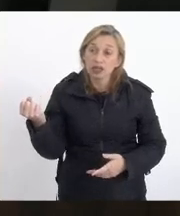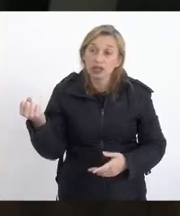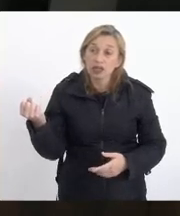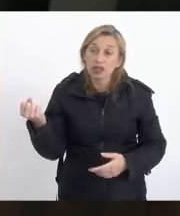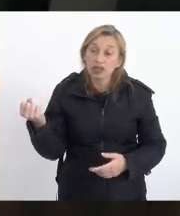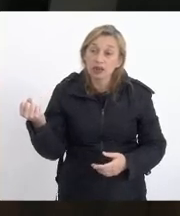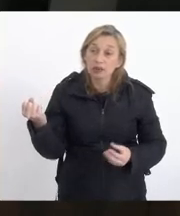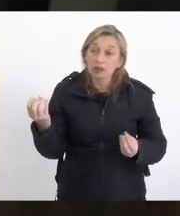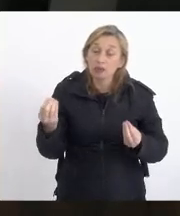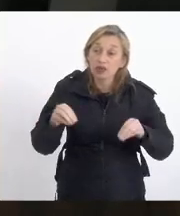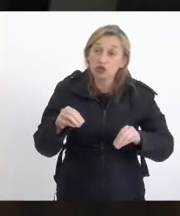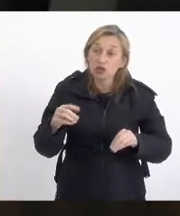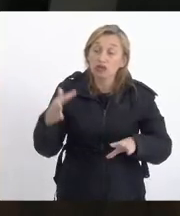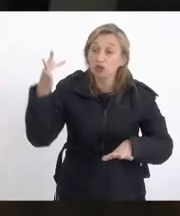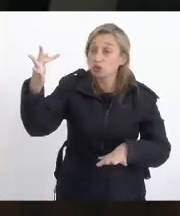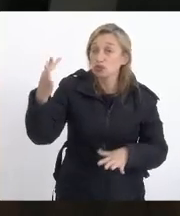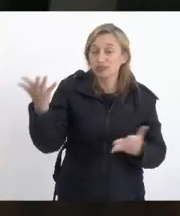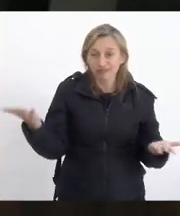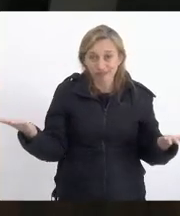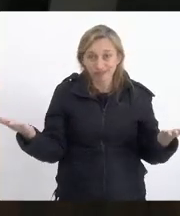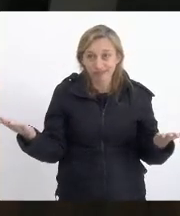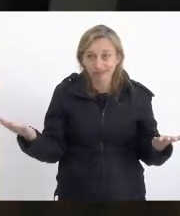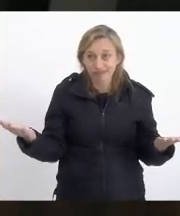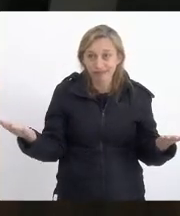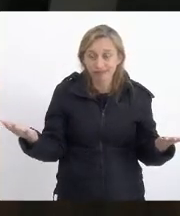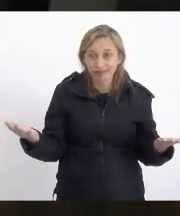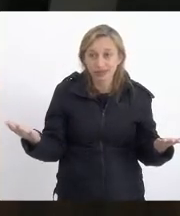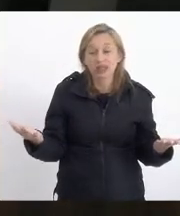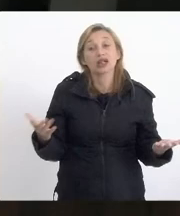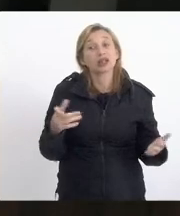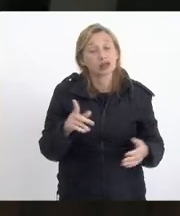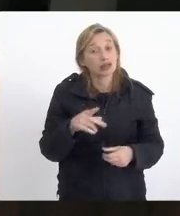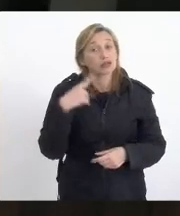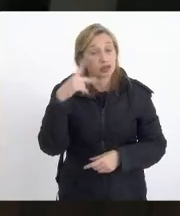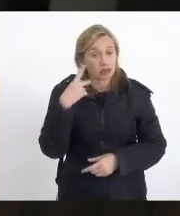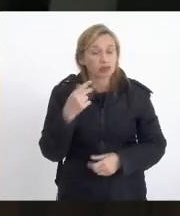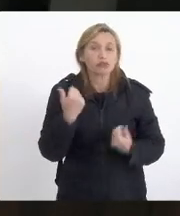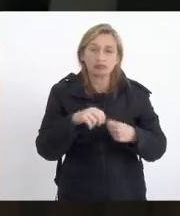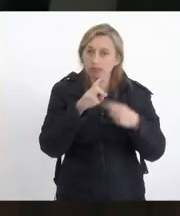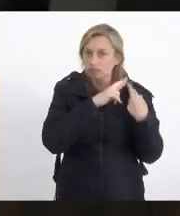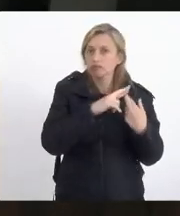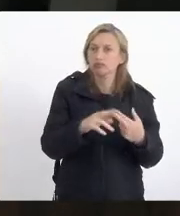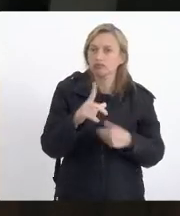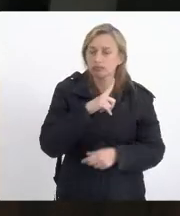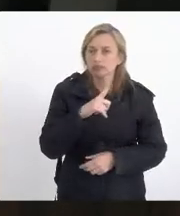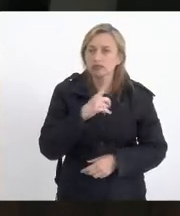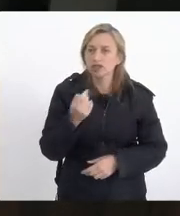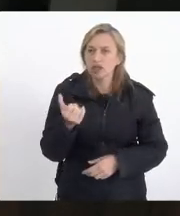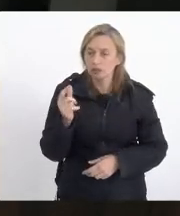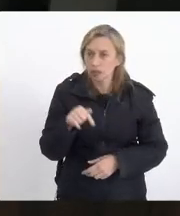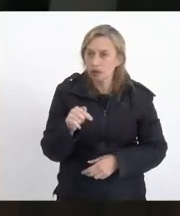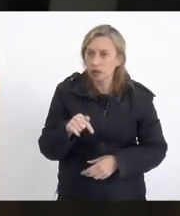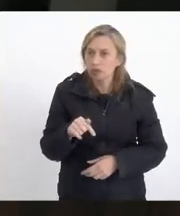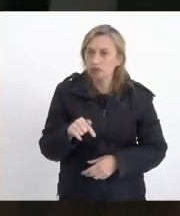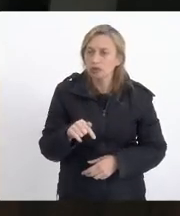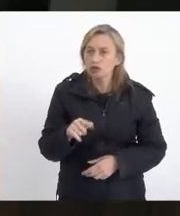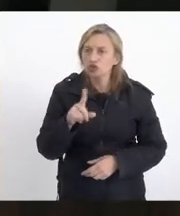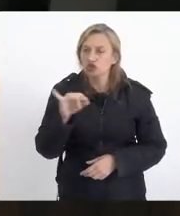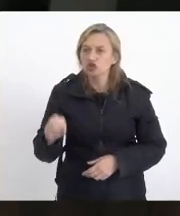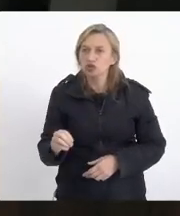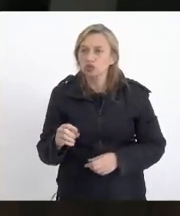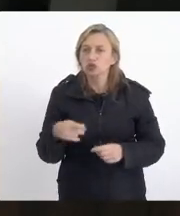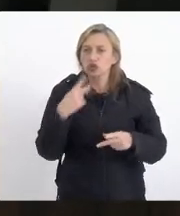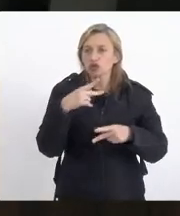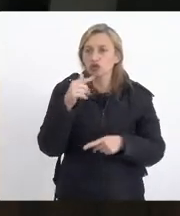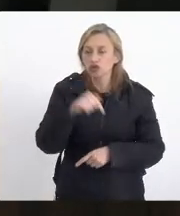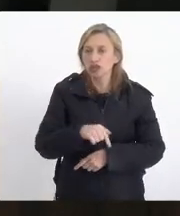futuro, prejudicar vocês. E isso que o parlamento tem que ter muita responsabilidade, porque daqui a pouco, nessa lema, Dino, começa um discurso aqui